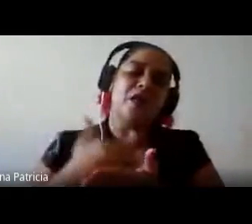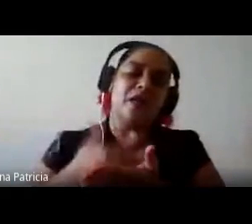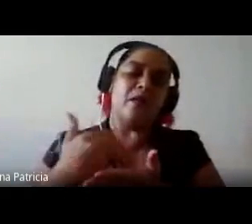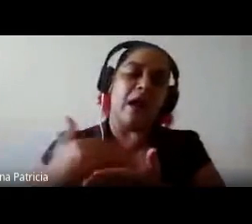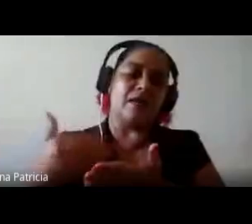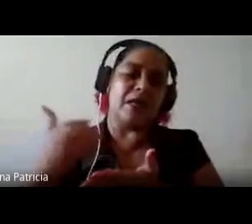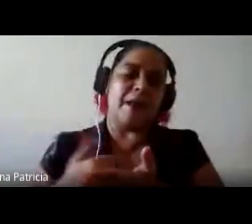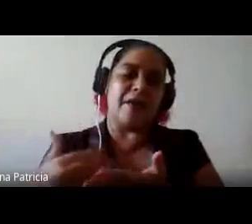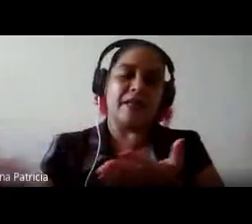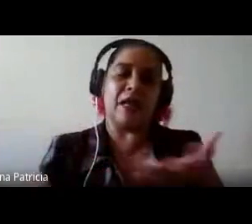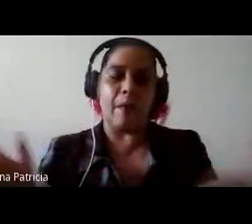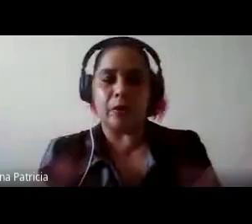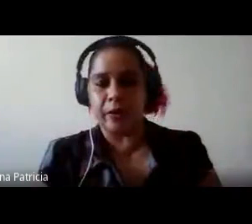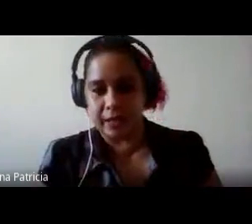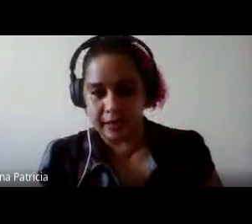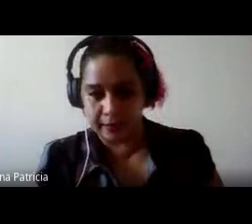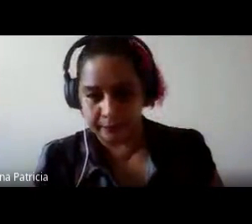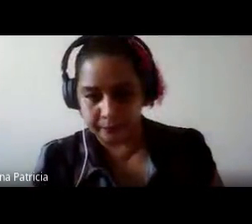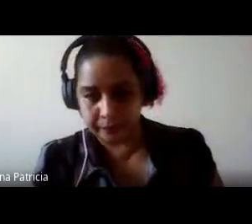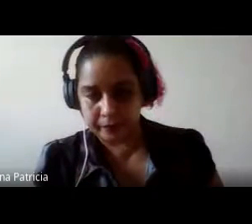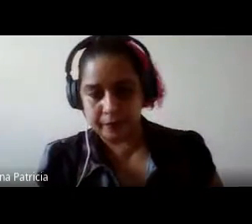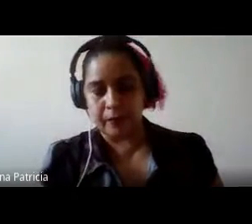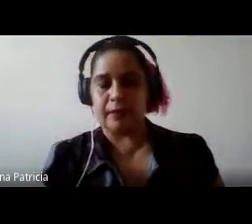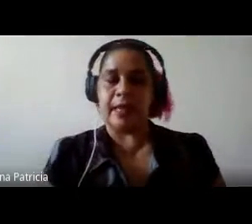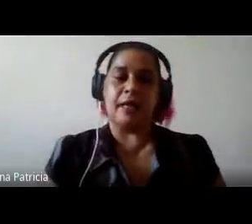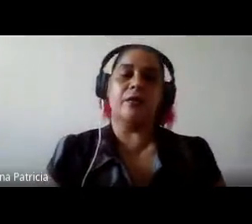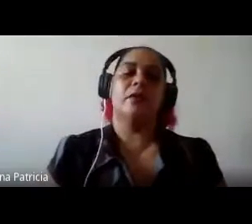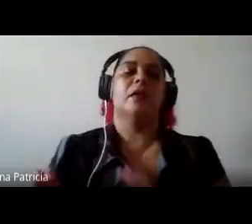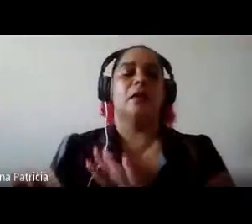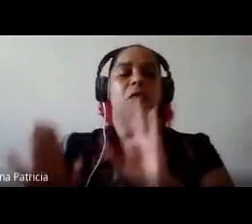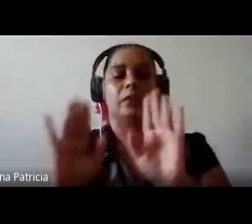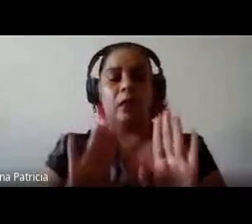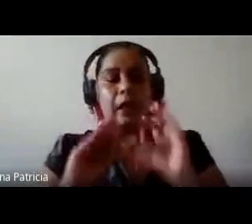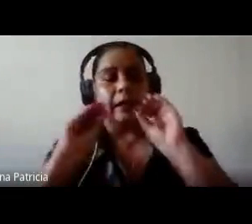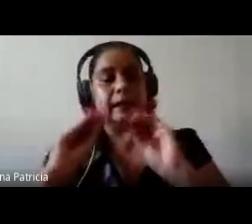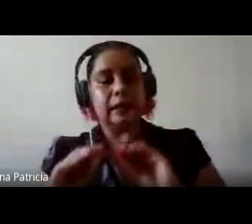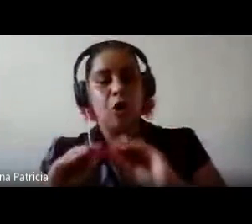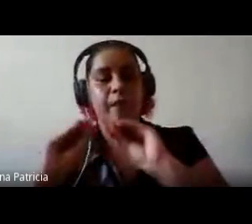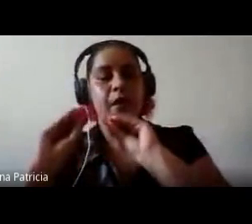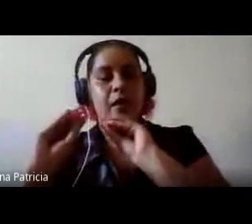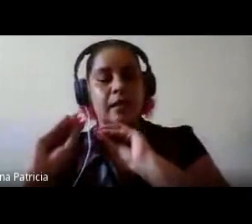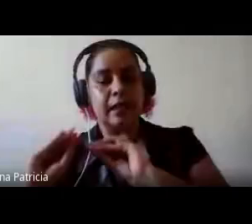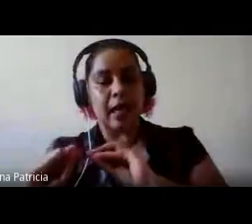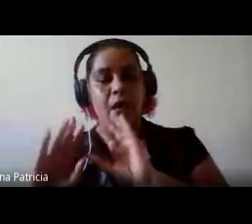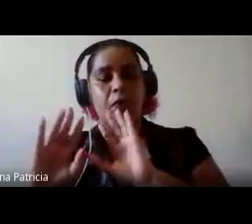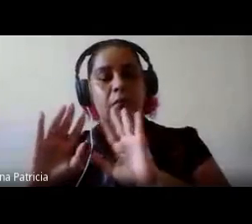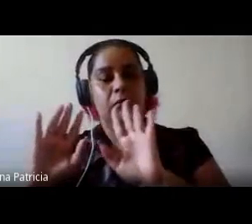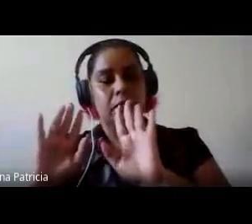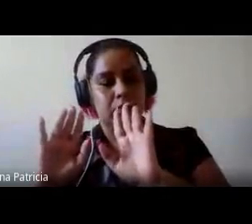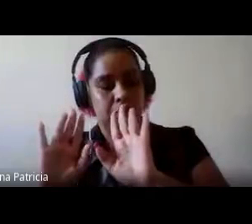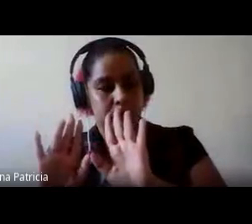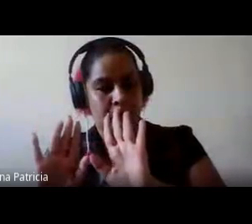como a gente tem no caso das palavras em língua portuguesa. Certo? Então, nome e